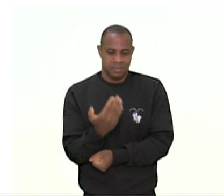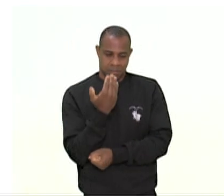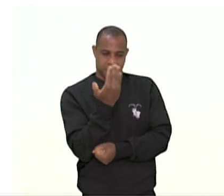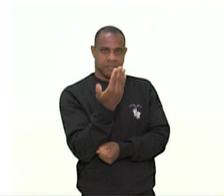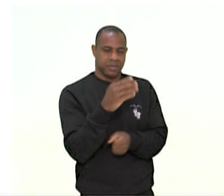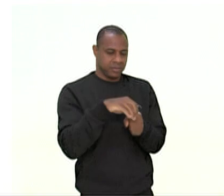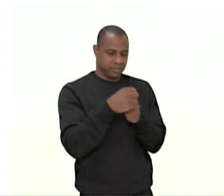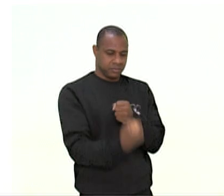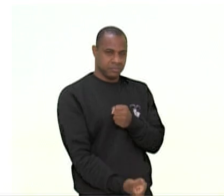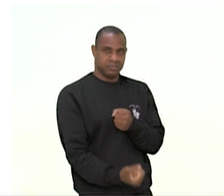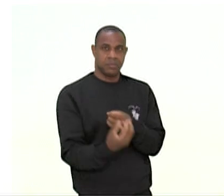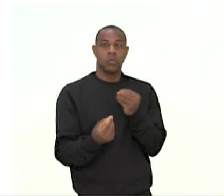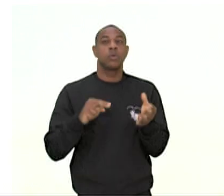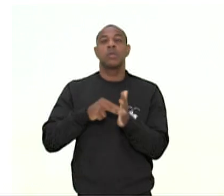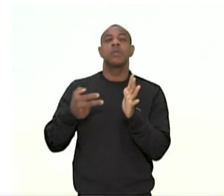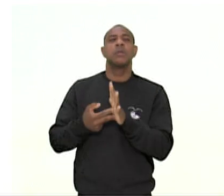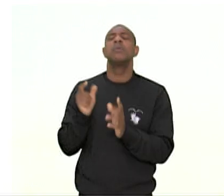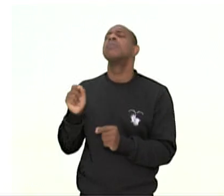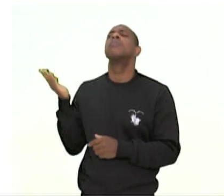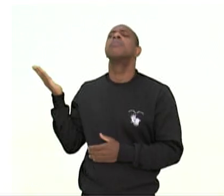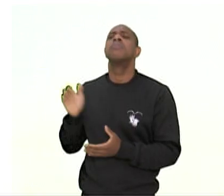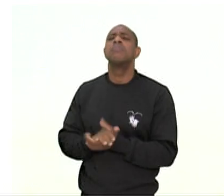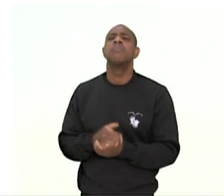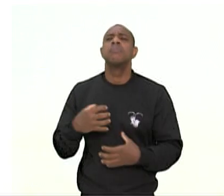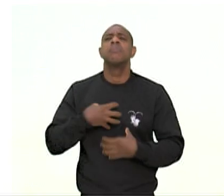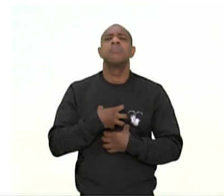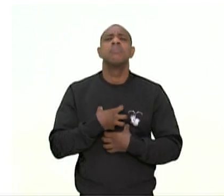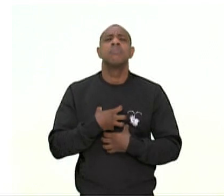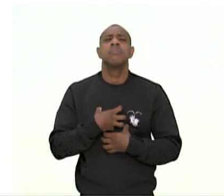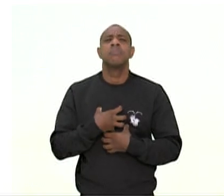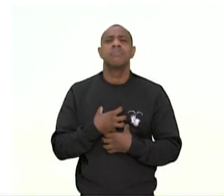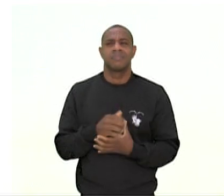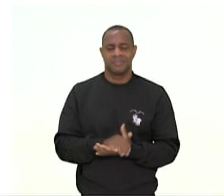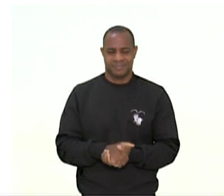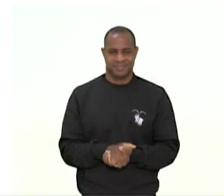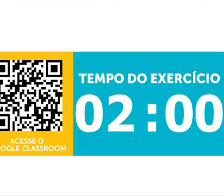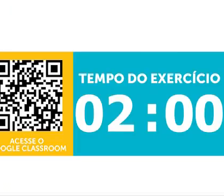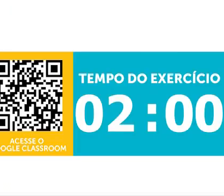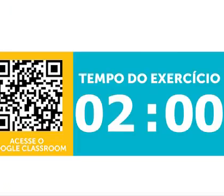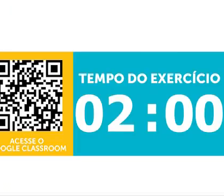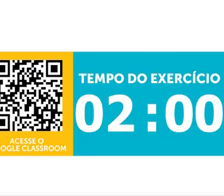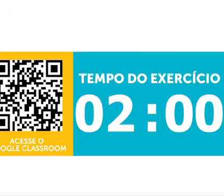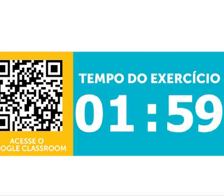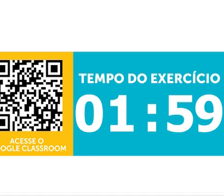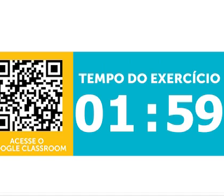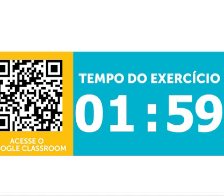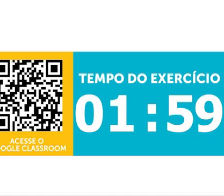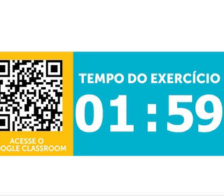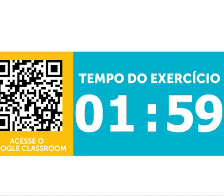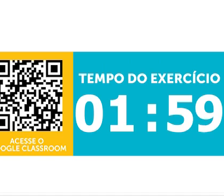frente. E aí, qual é o efeito de sentido? Passa a bola.